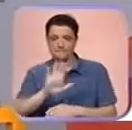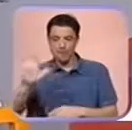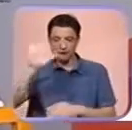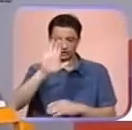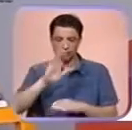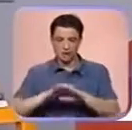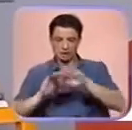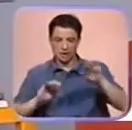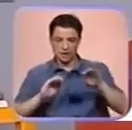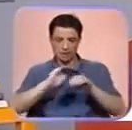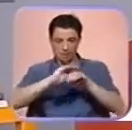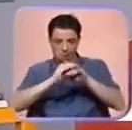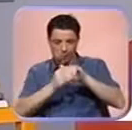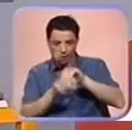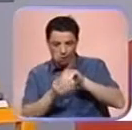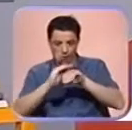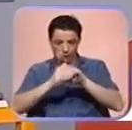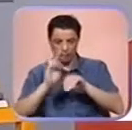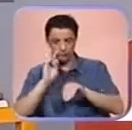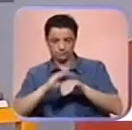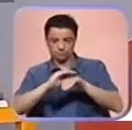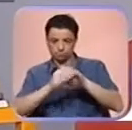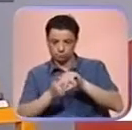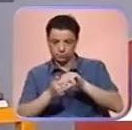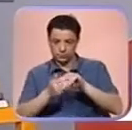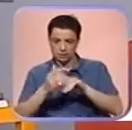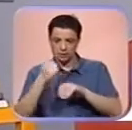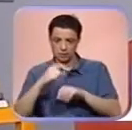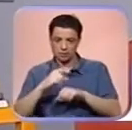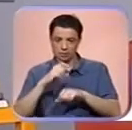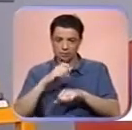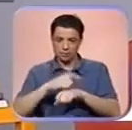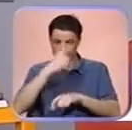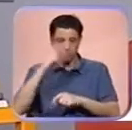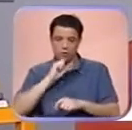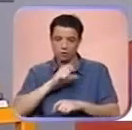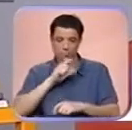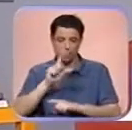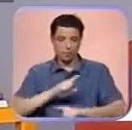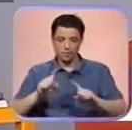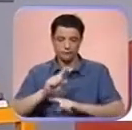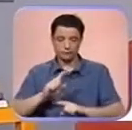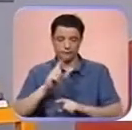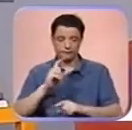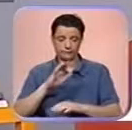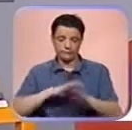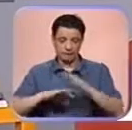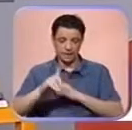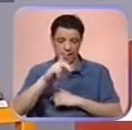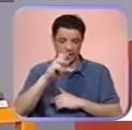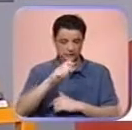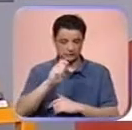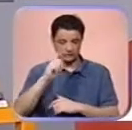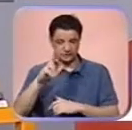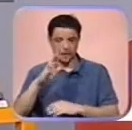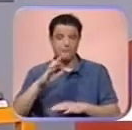esquerda, mostra-nos uma curva exagerada da córnea. Portanto, se o doente tiver queratocórnea, é um doente que não pode fazer laser. Portanto, é necessário e é muito importante